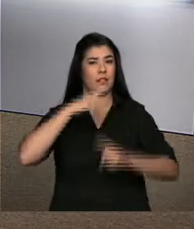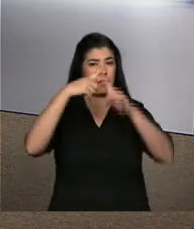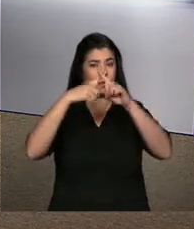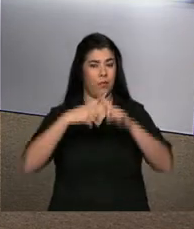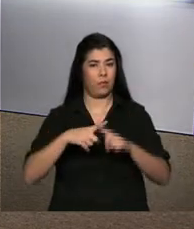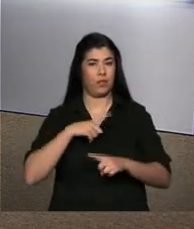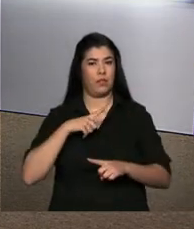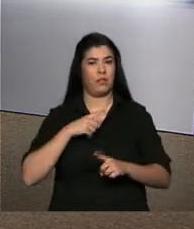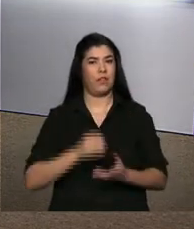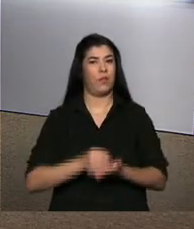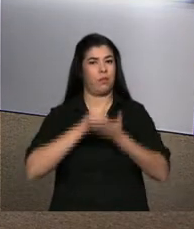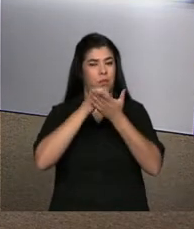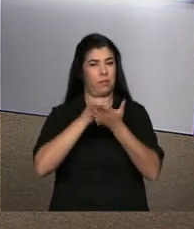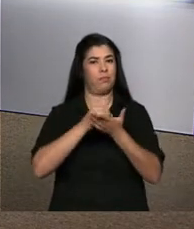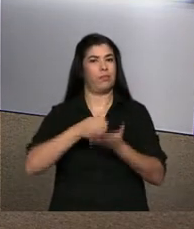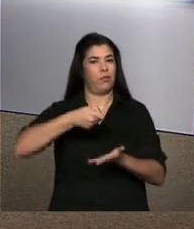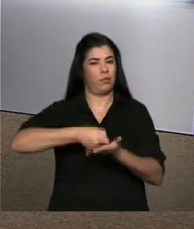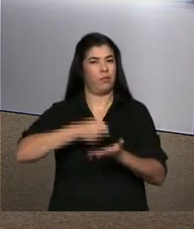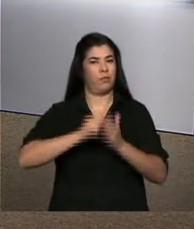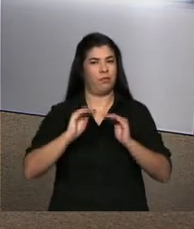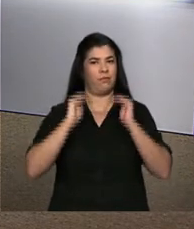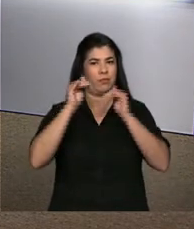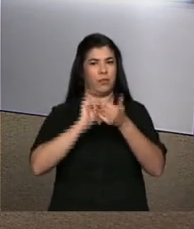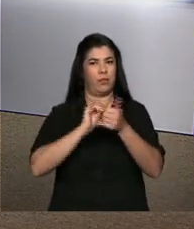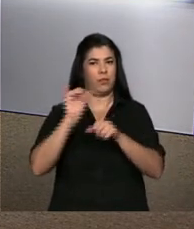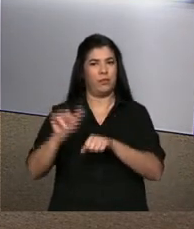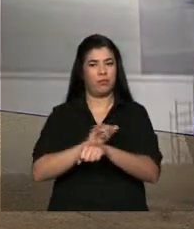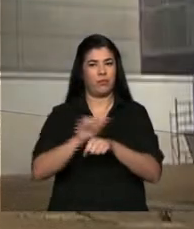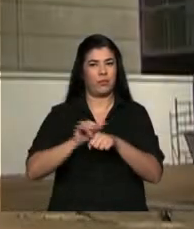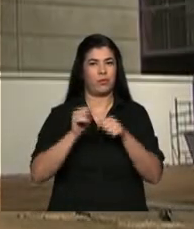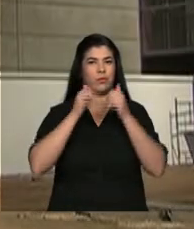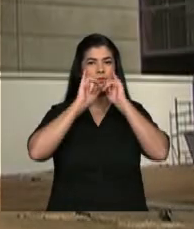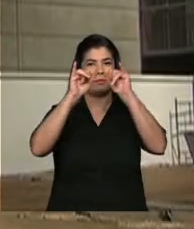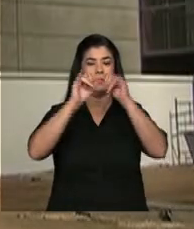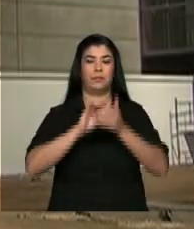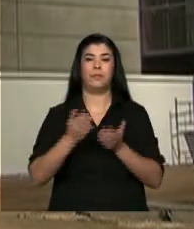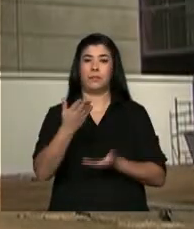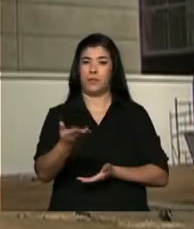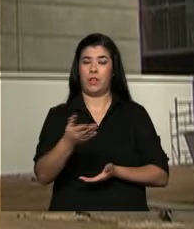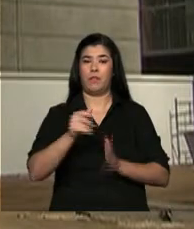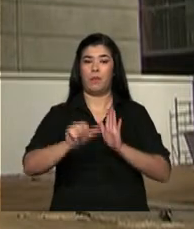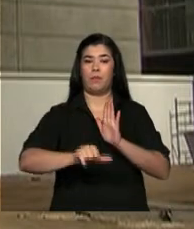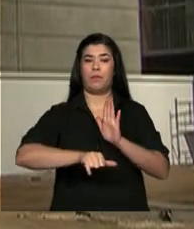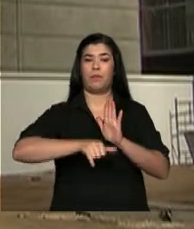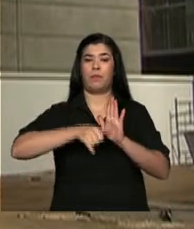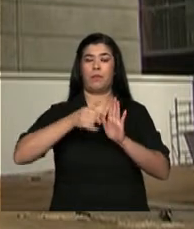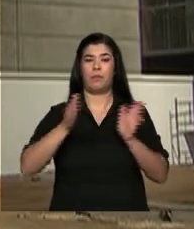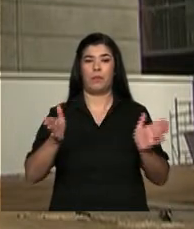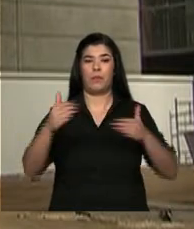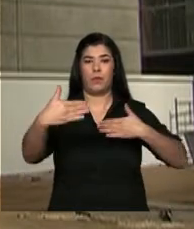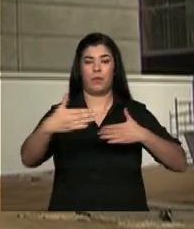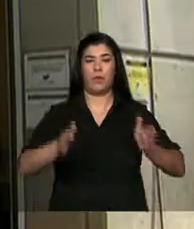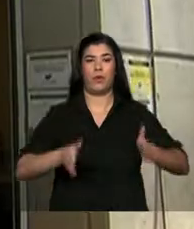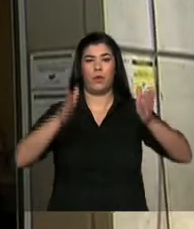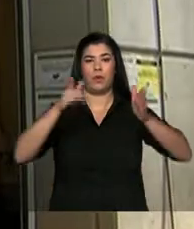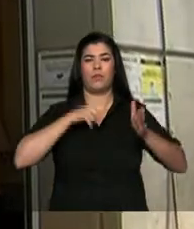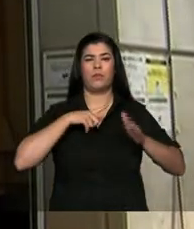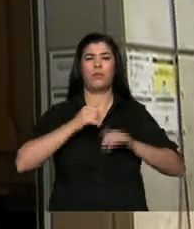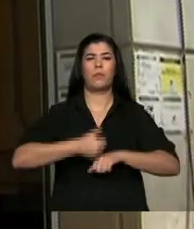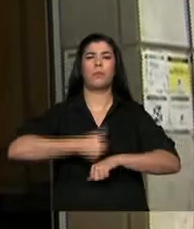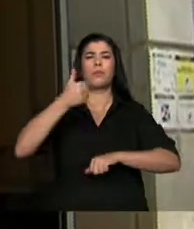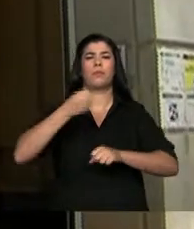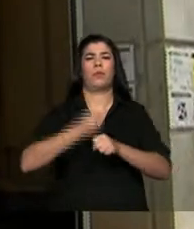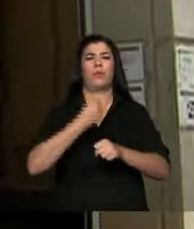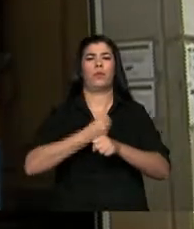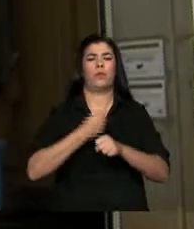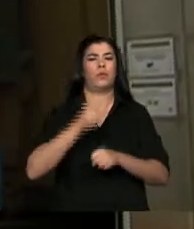com reforços na estrutura da rede elétrica. Foi o primeiro empreendimento a ficar pronto dentro do Parque Olímpico, que fica na